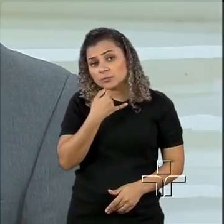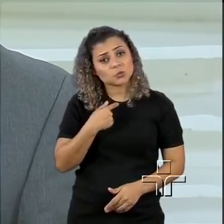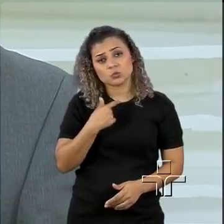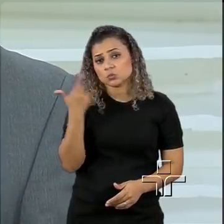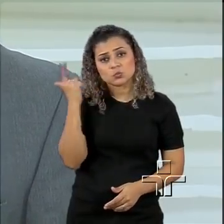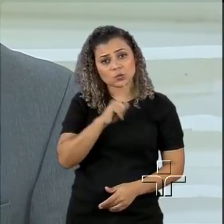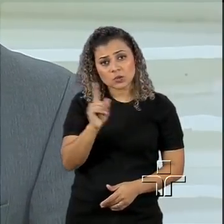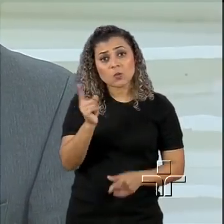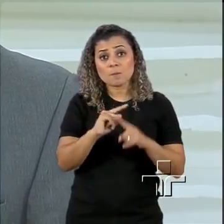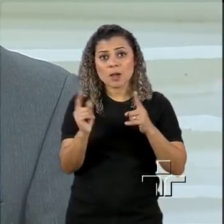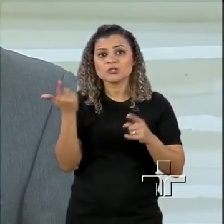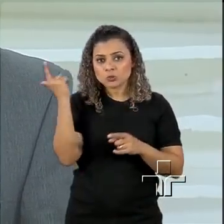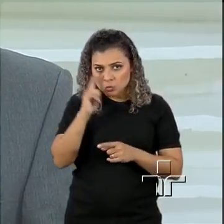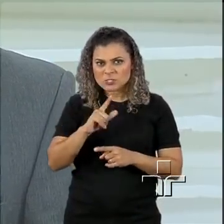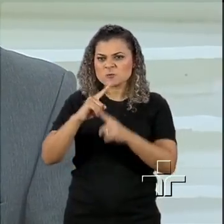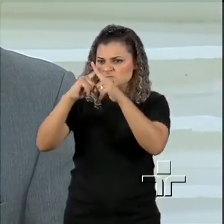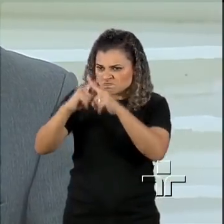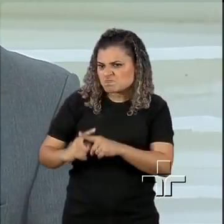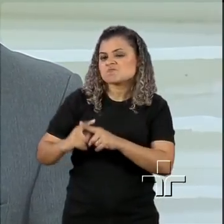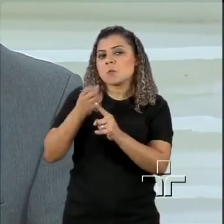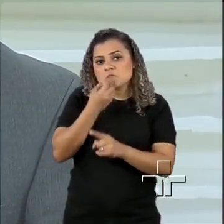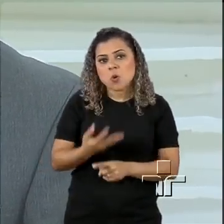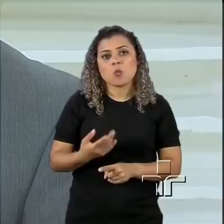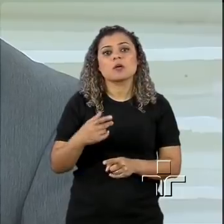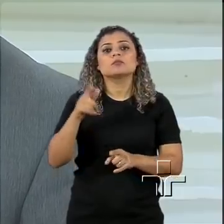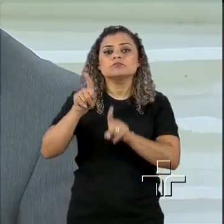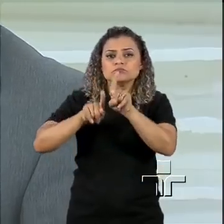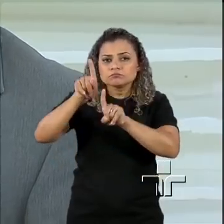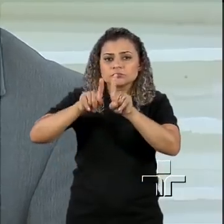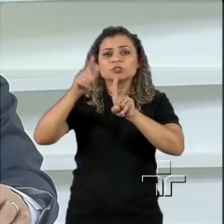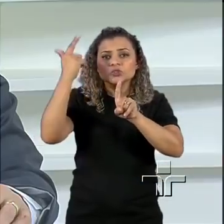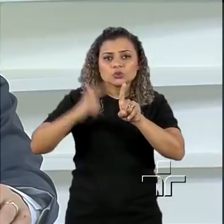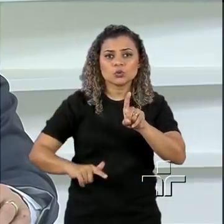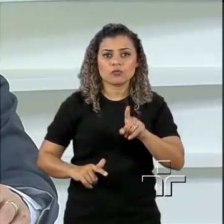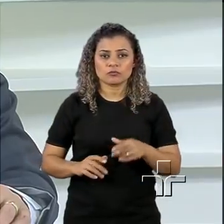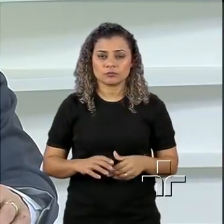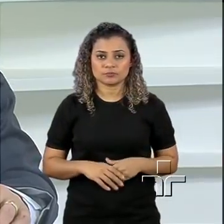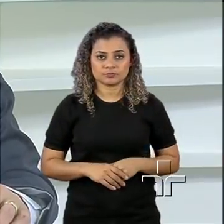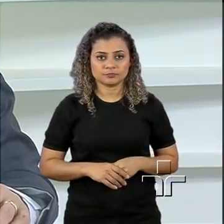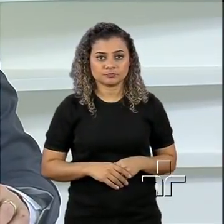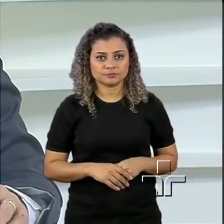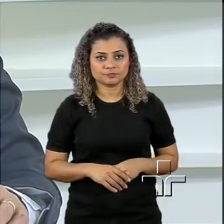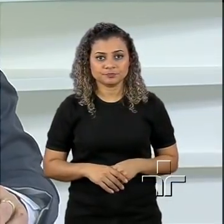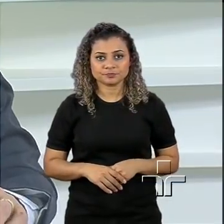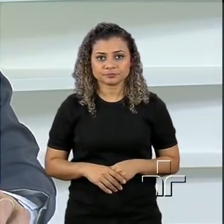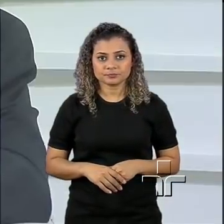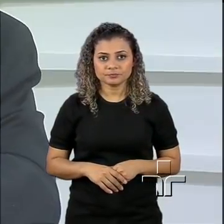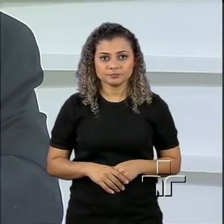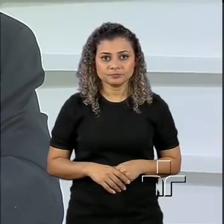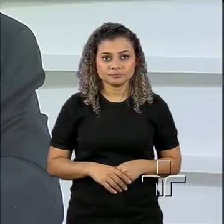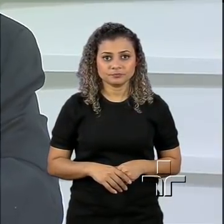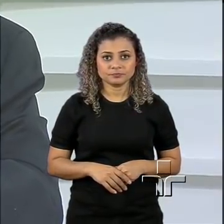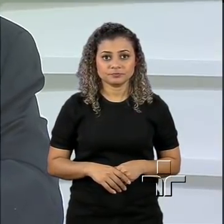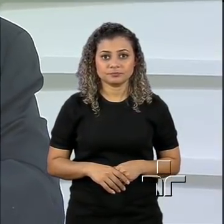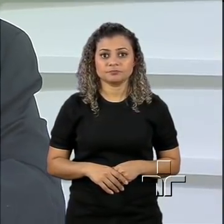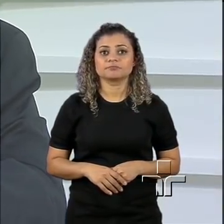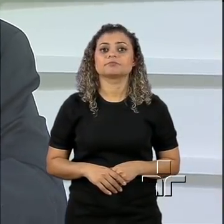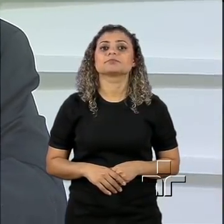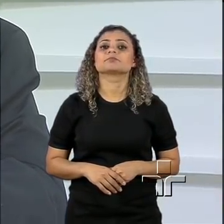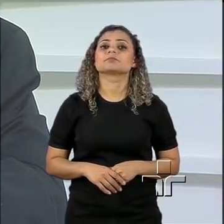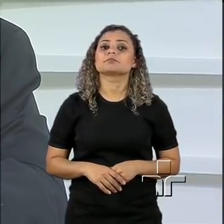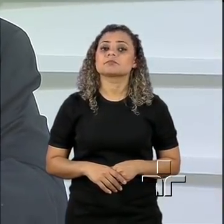turno de forma competitiva. E, de novo, vamos fazer de forma competitiva. Rubens. Ministro, boa